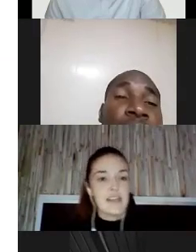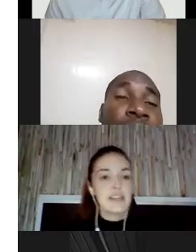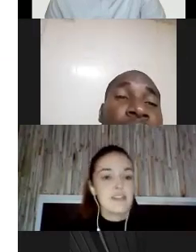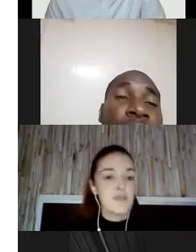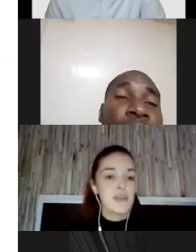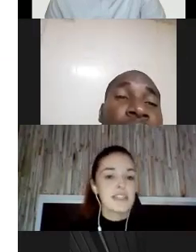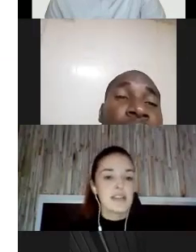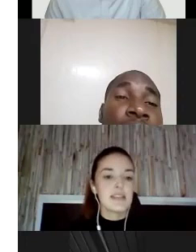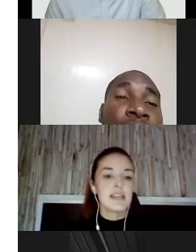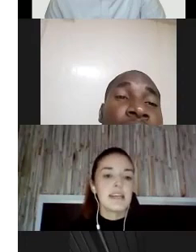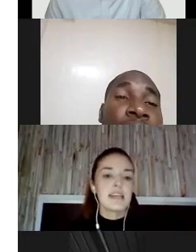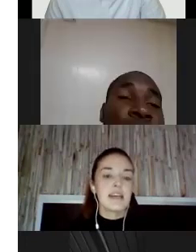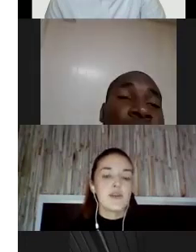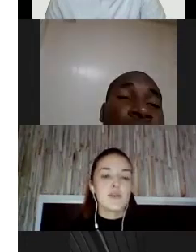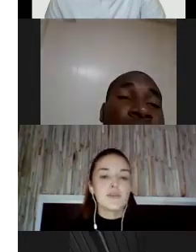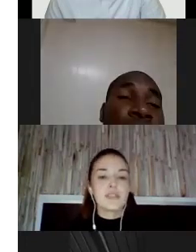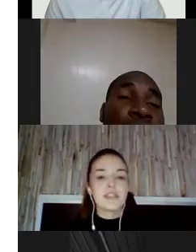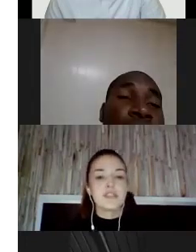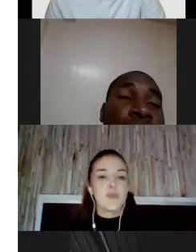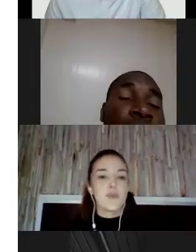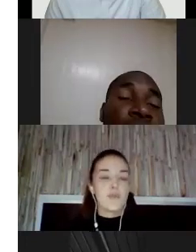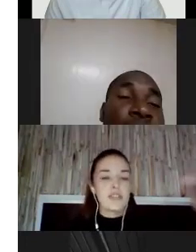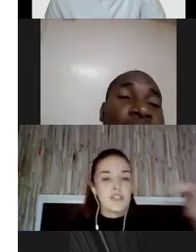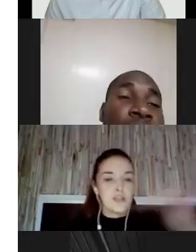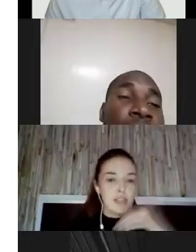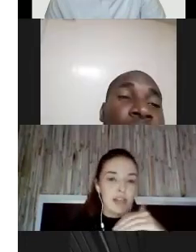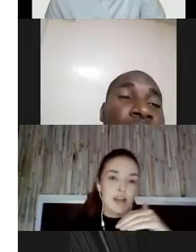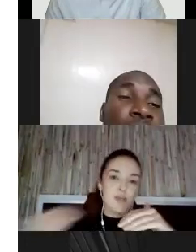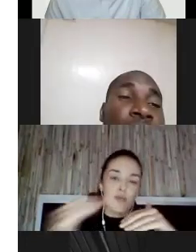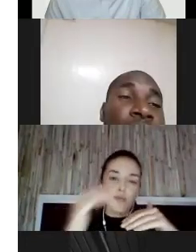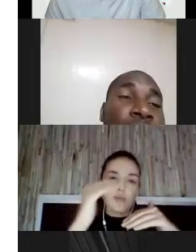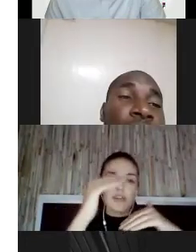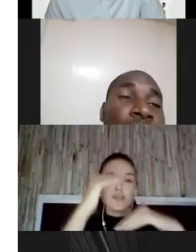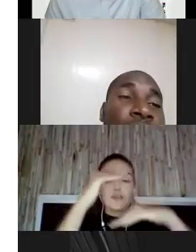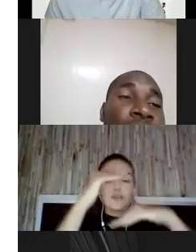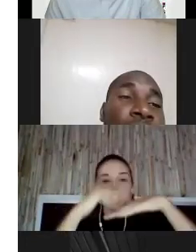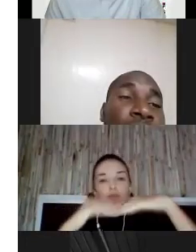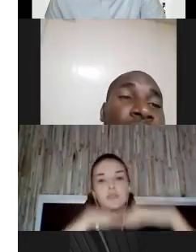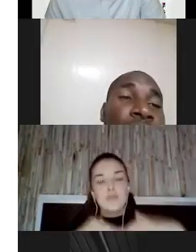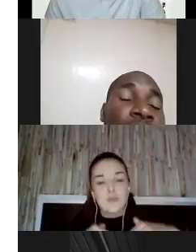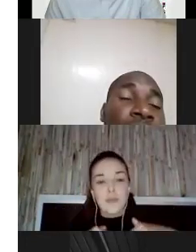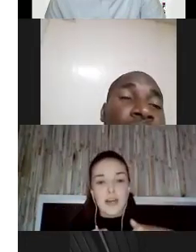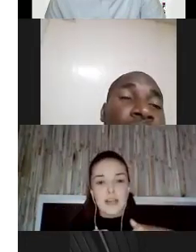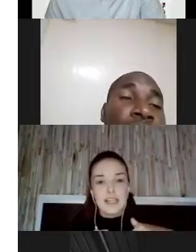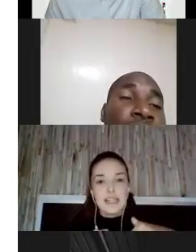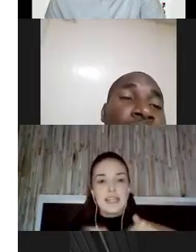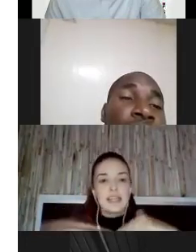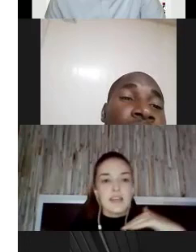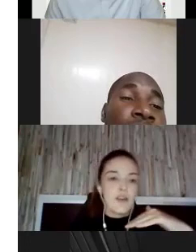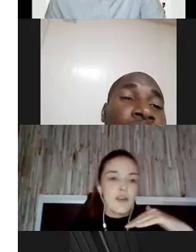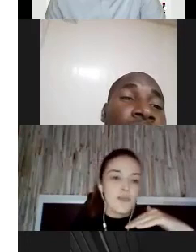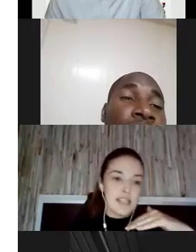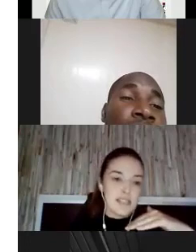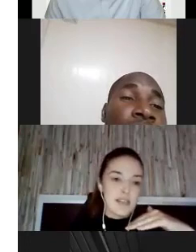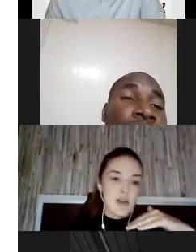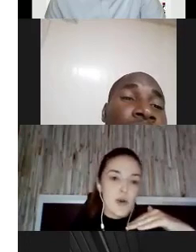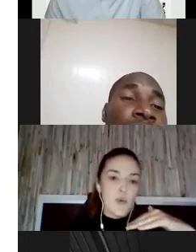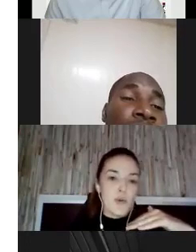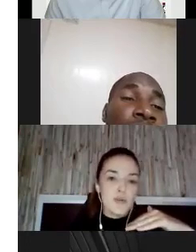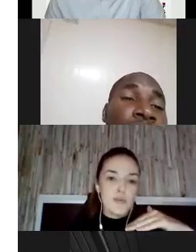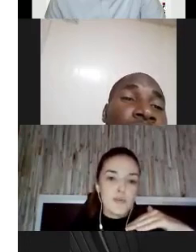Existe a regressão forçada, que é quando existe o aporte sedimentar com a diminuição do nível do mar. E aí o que